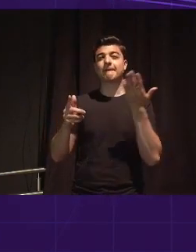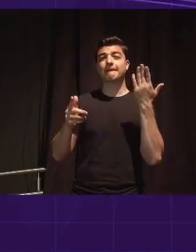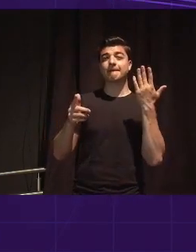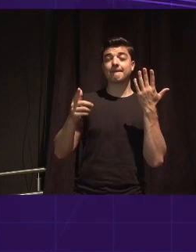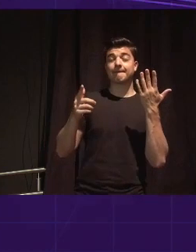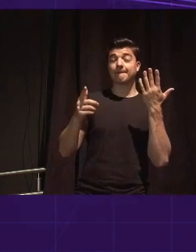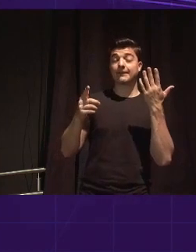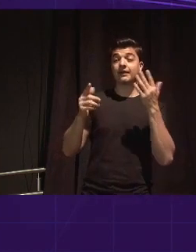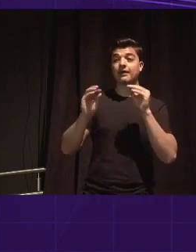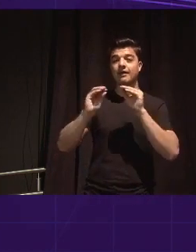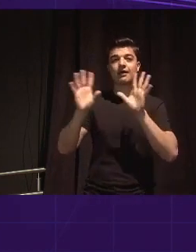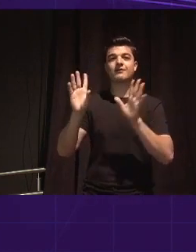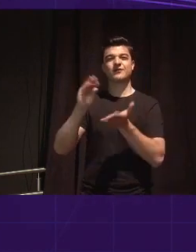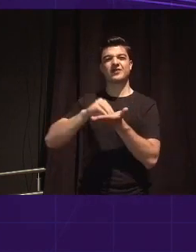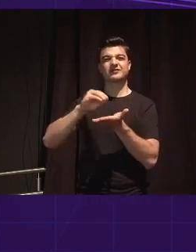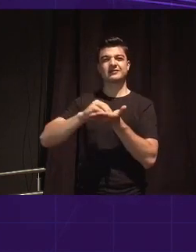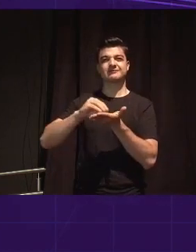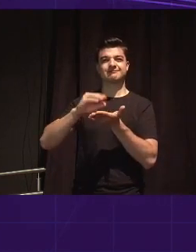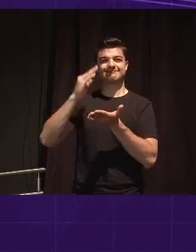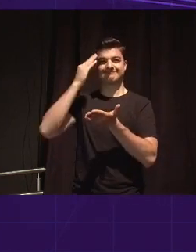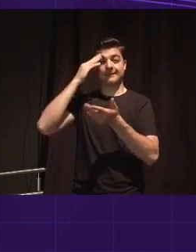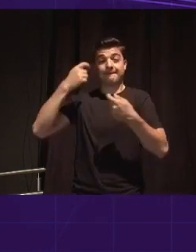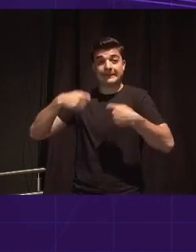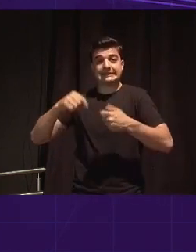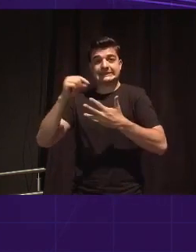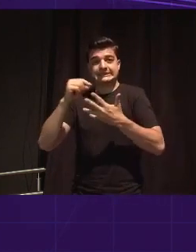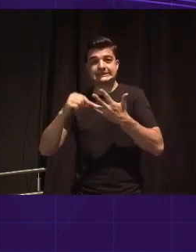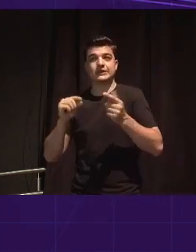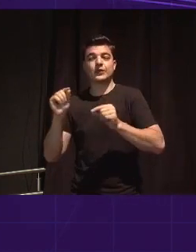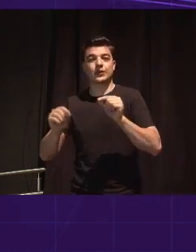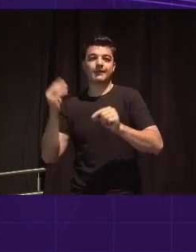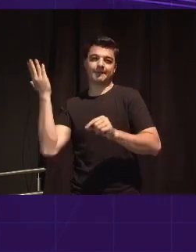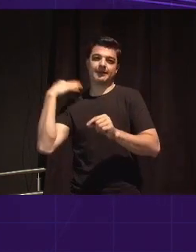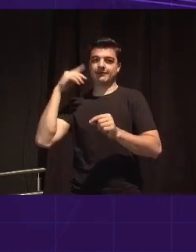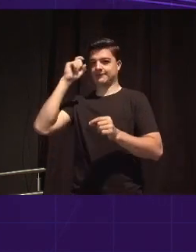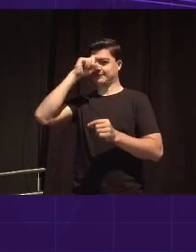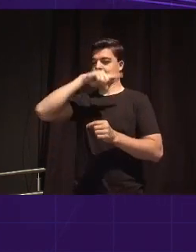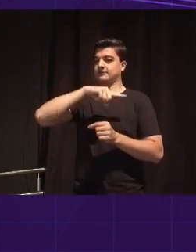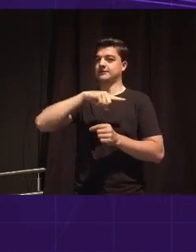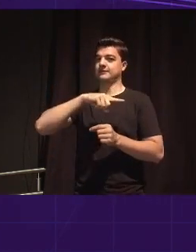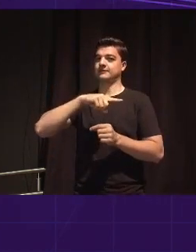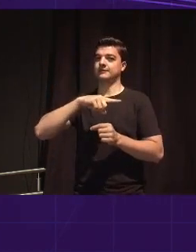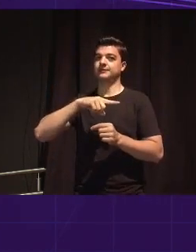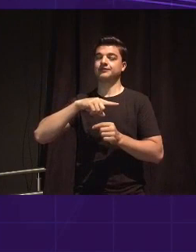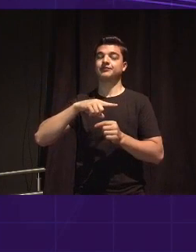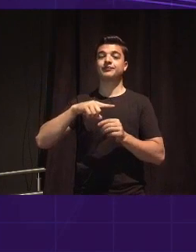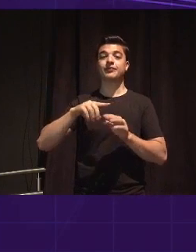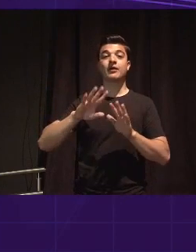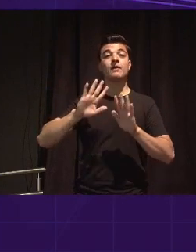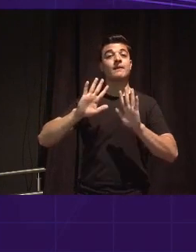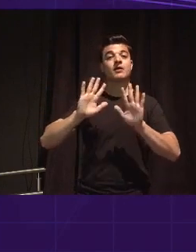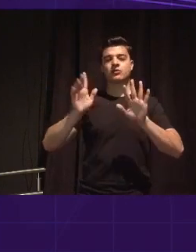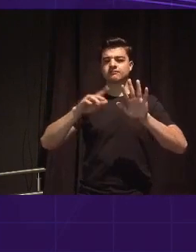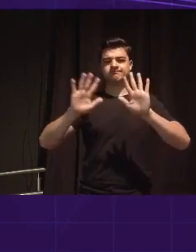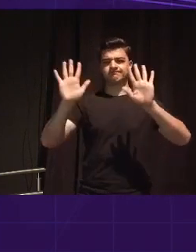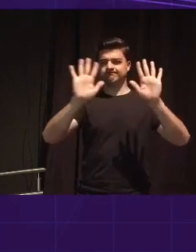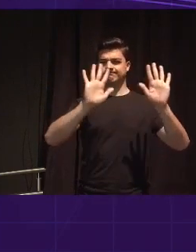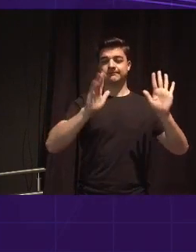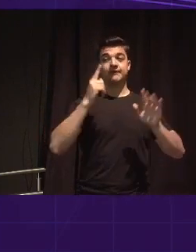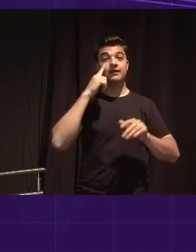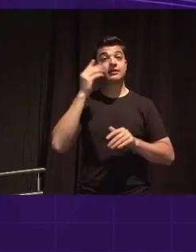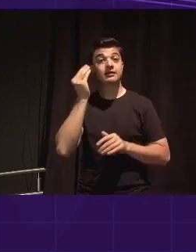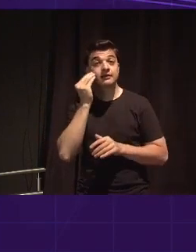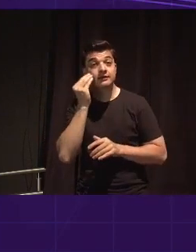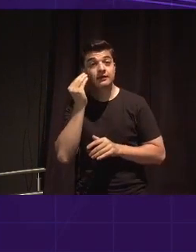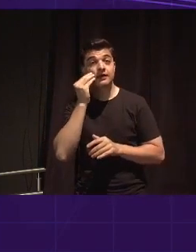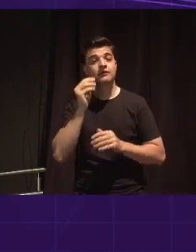gente quebrou tudo isso. Se tem isso, a gente não quer ouvir, né? Se uma parte do mercado está falando assim, a gente não quer falar, a gente quer experimentar, passar pelo caminho, como é que faz